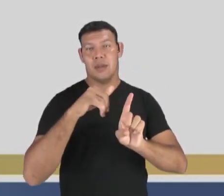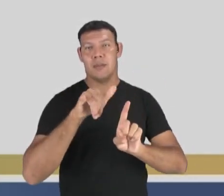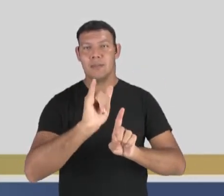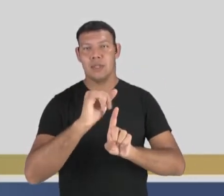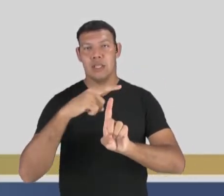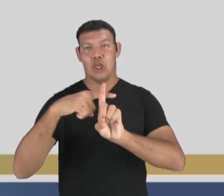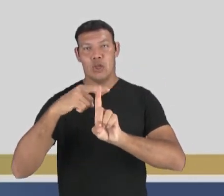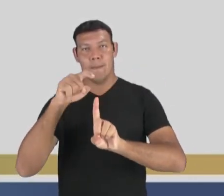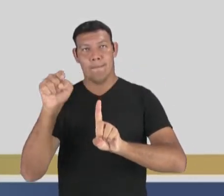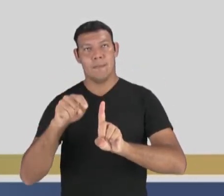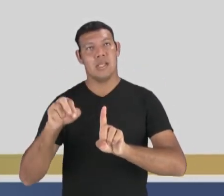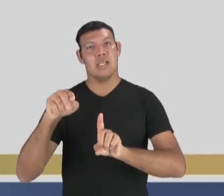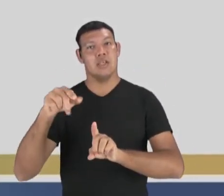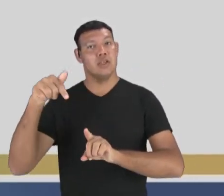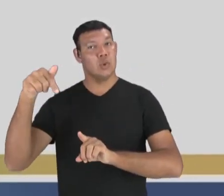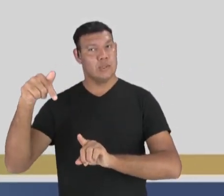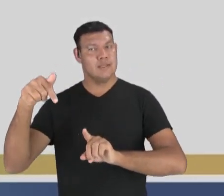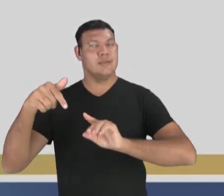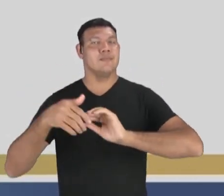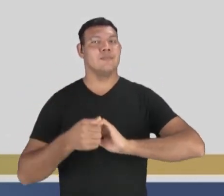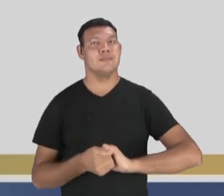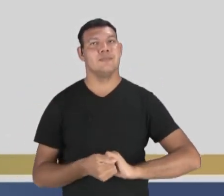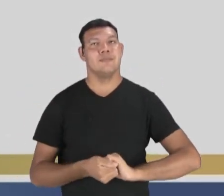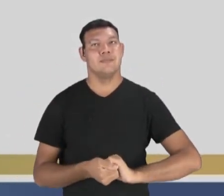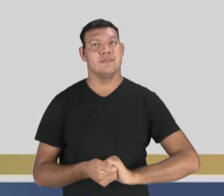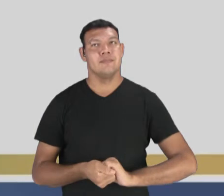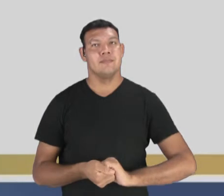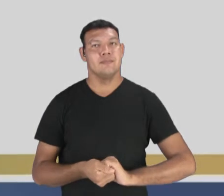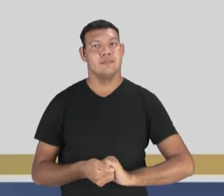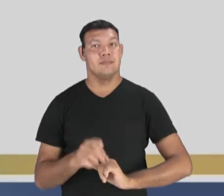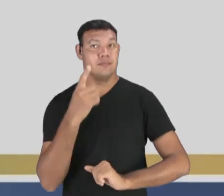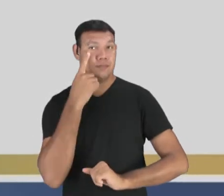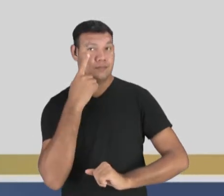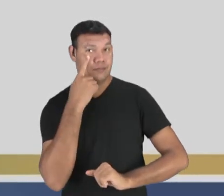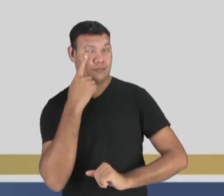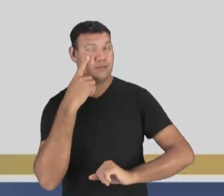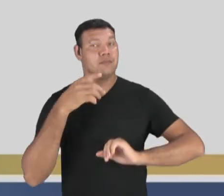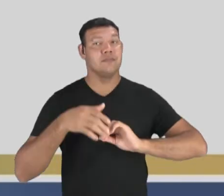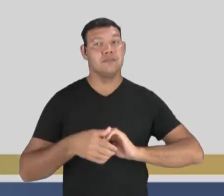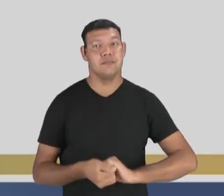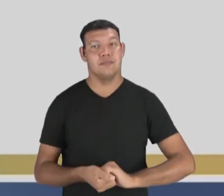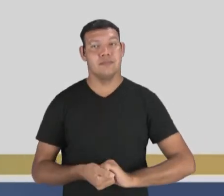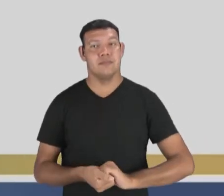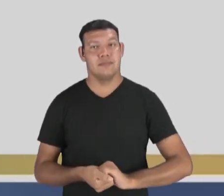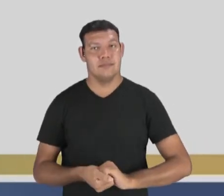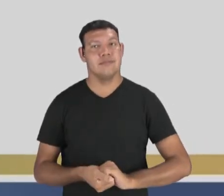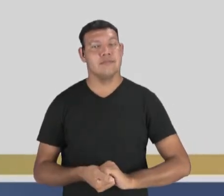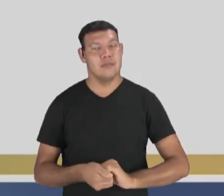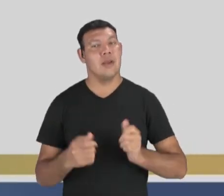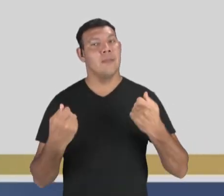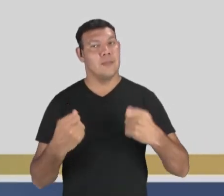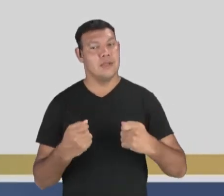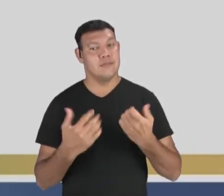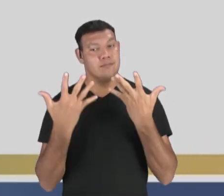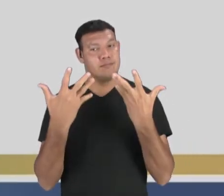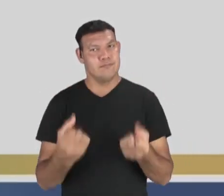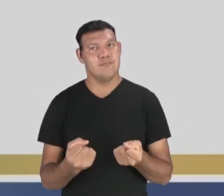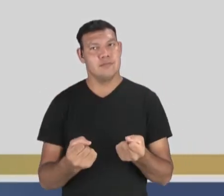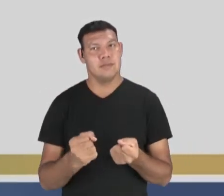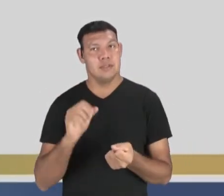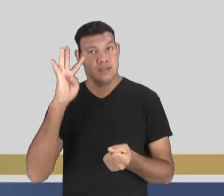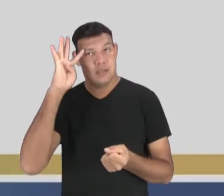2x mais y mais z igual a 7. Então, olha só, ela deve admitir como solução